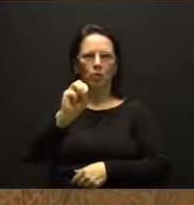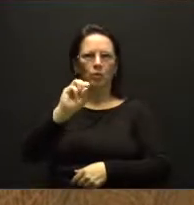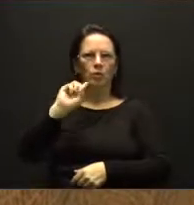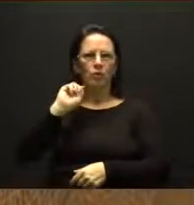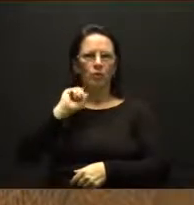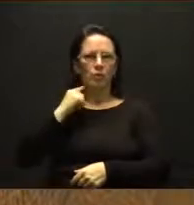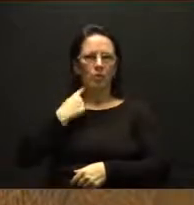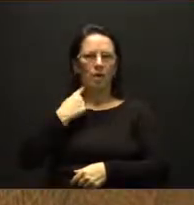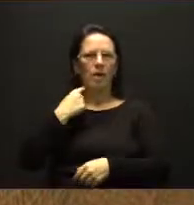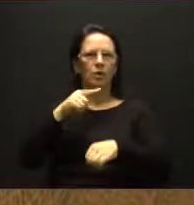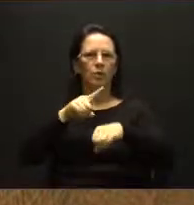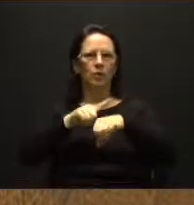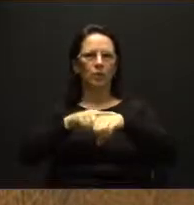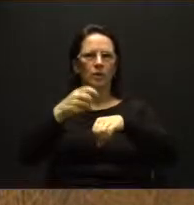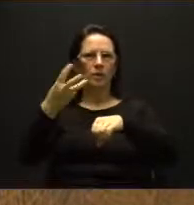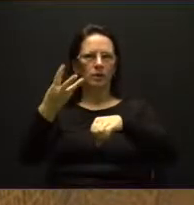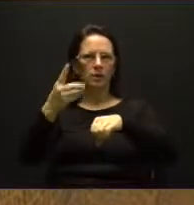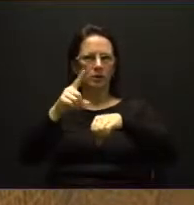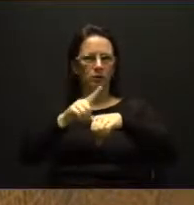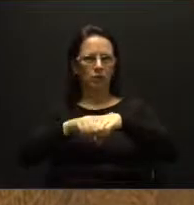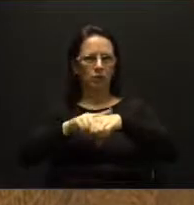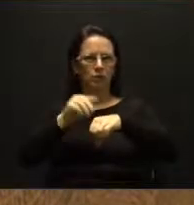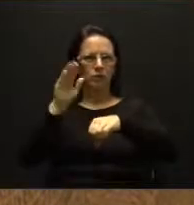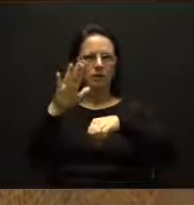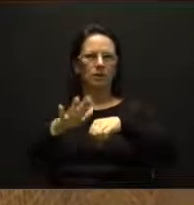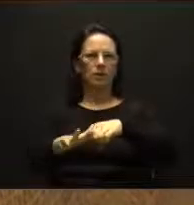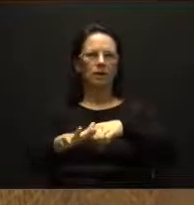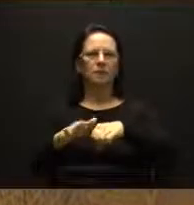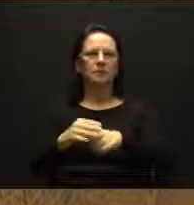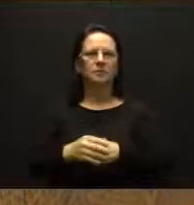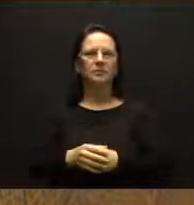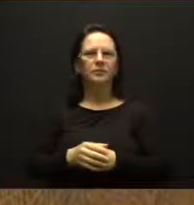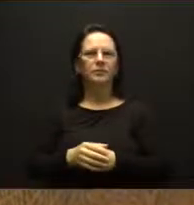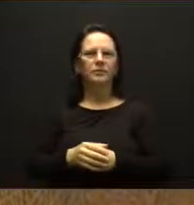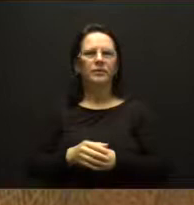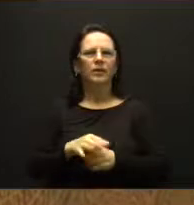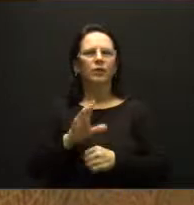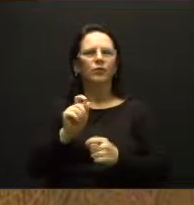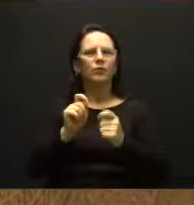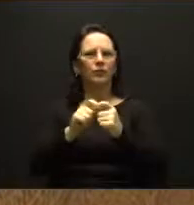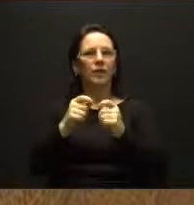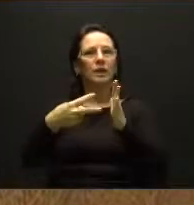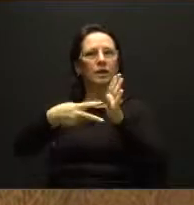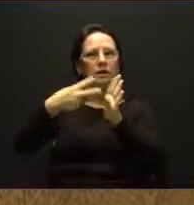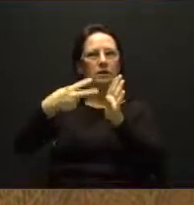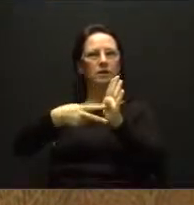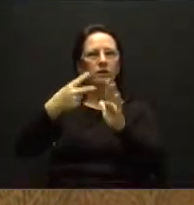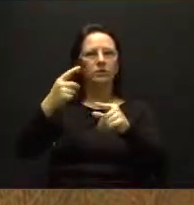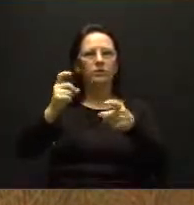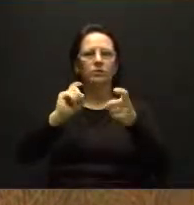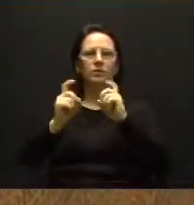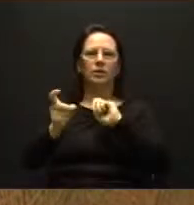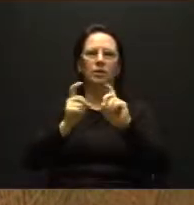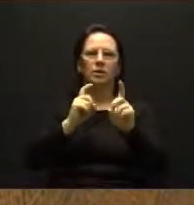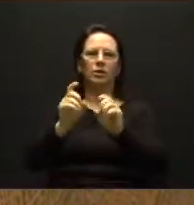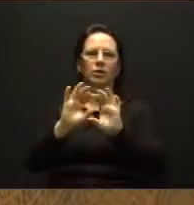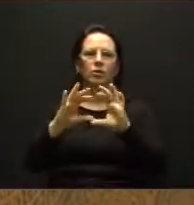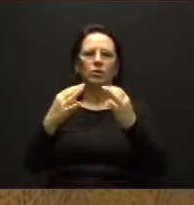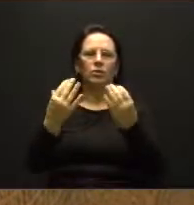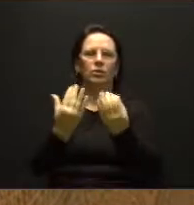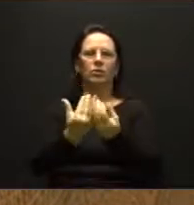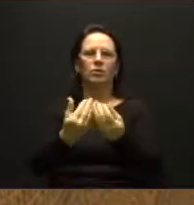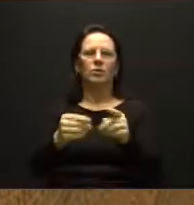às 15 horas no gabinete da presidência deste poder foi realizada a segunda reunião da comissão até as folhas